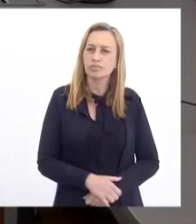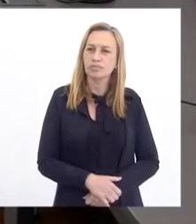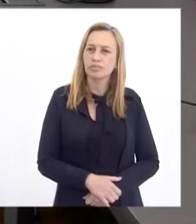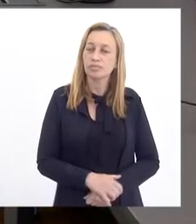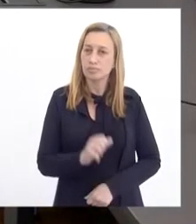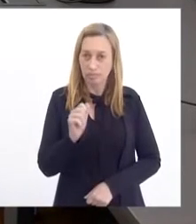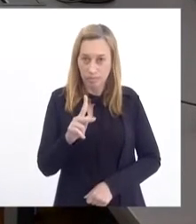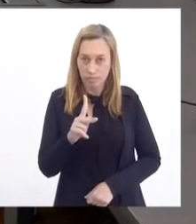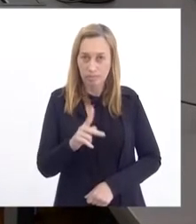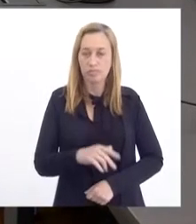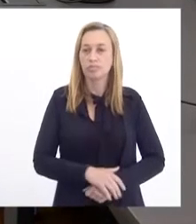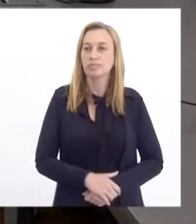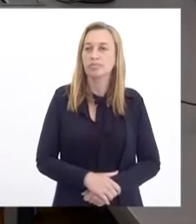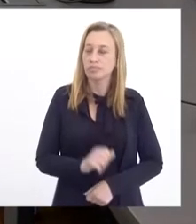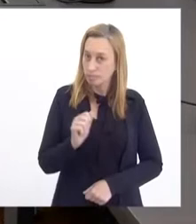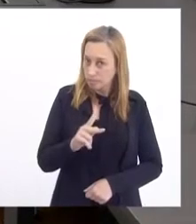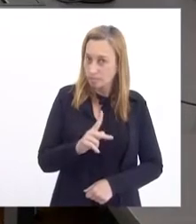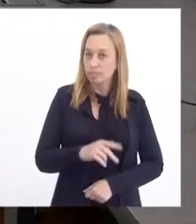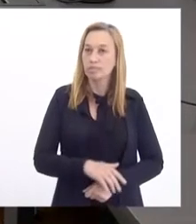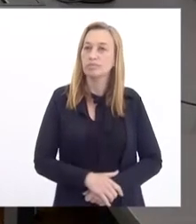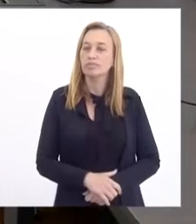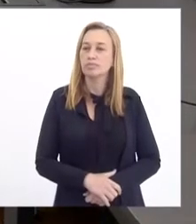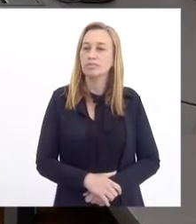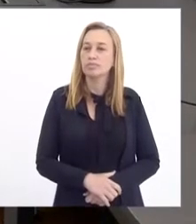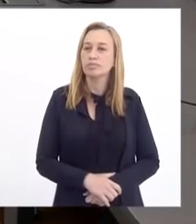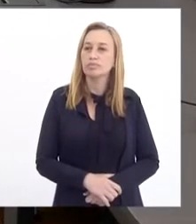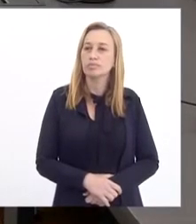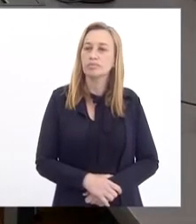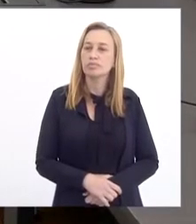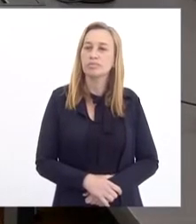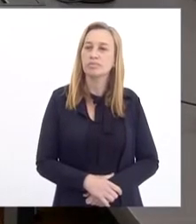Ok? Ok.